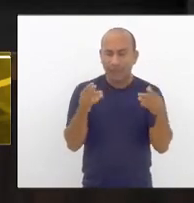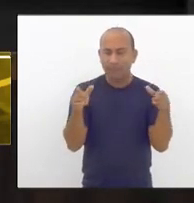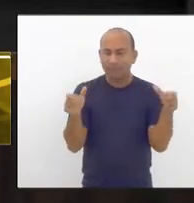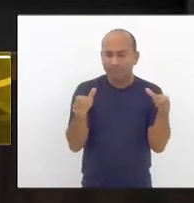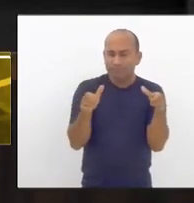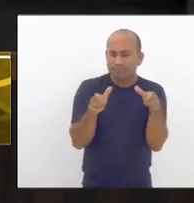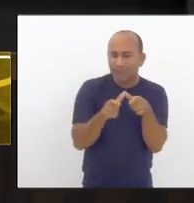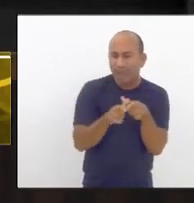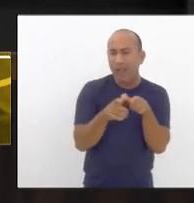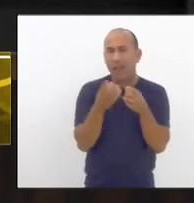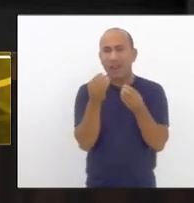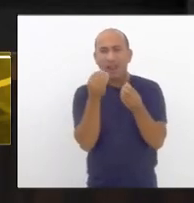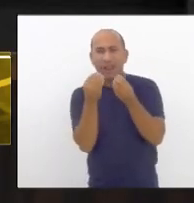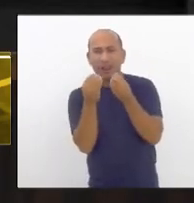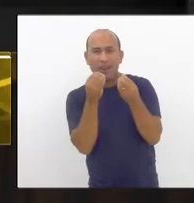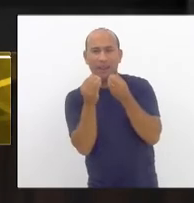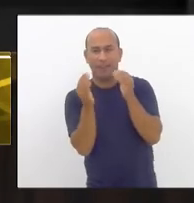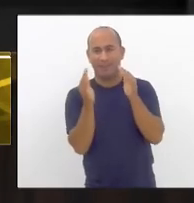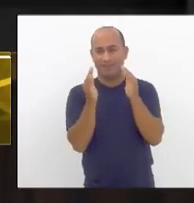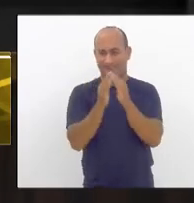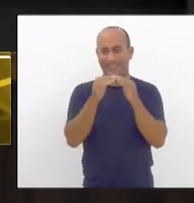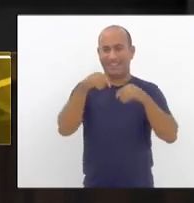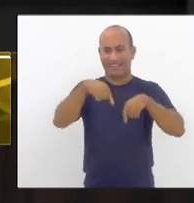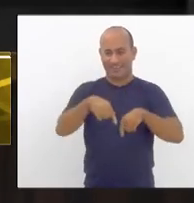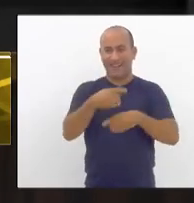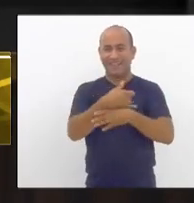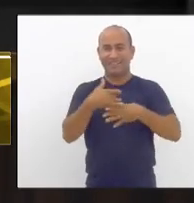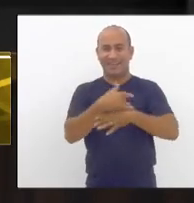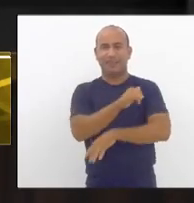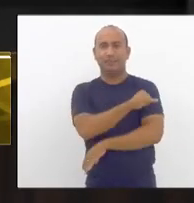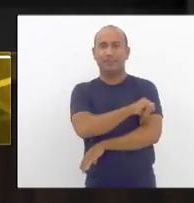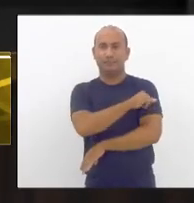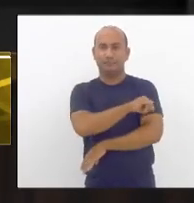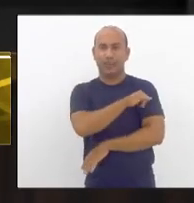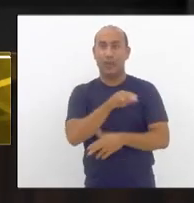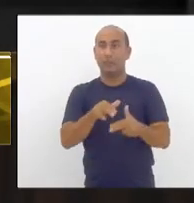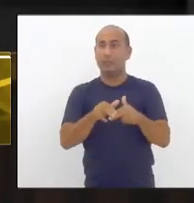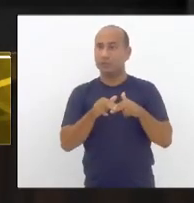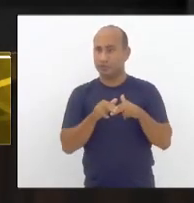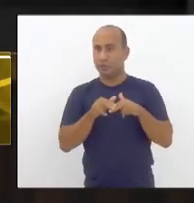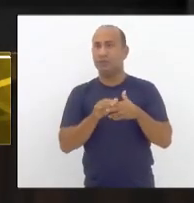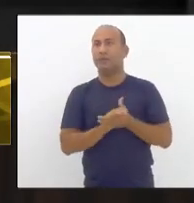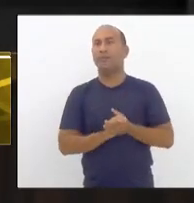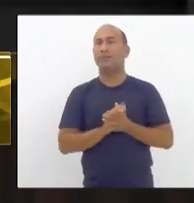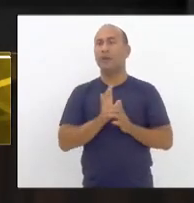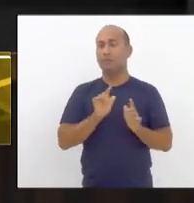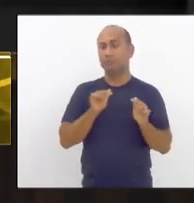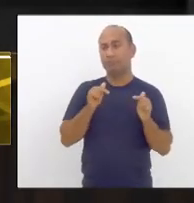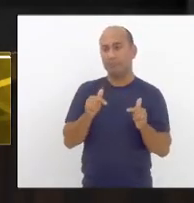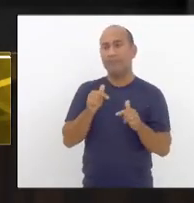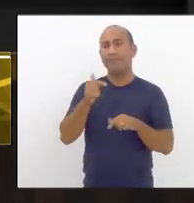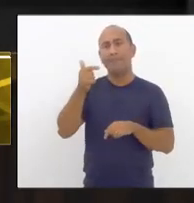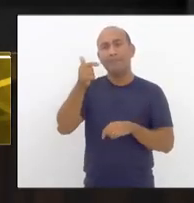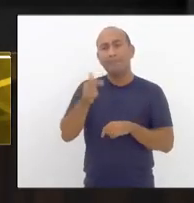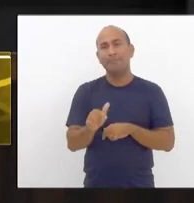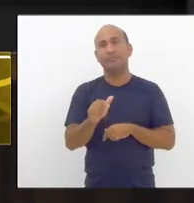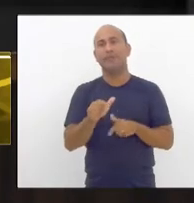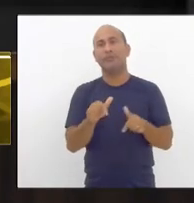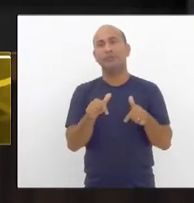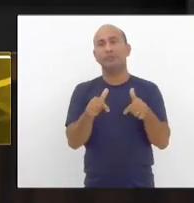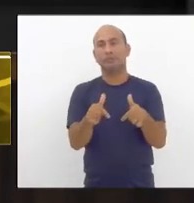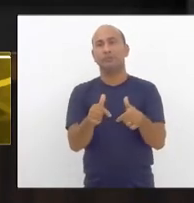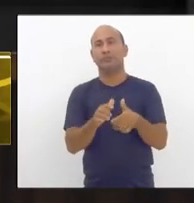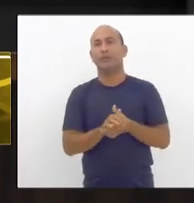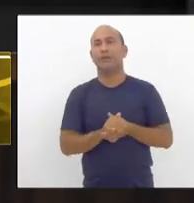lanchonete na Cidade do Rio de Janeiro por isso e outorgar a mais alta comendo